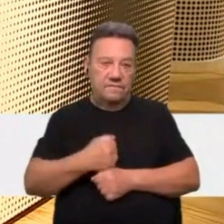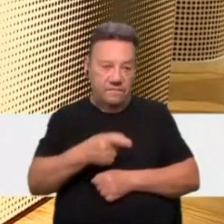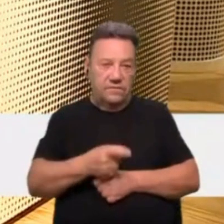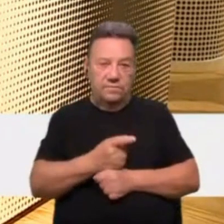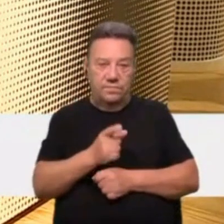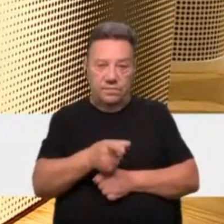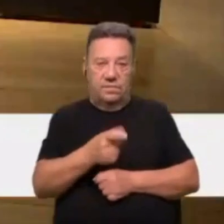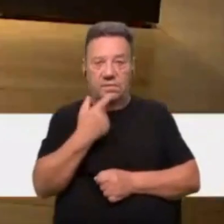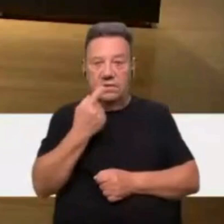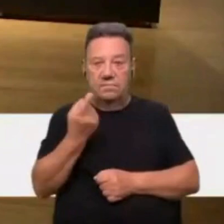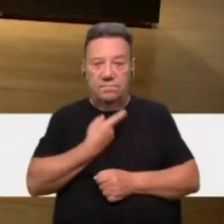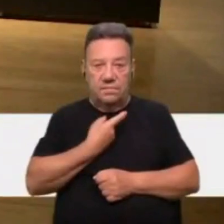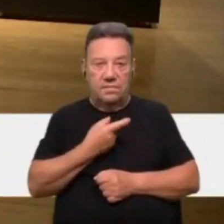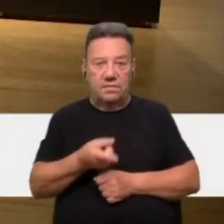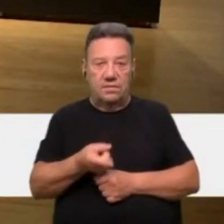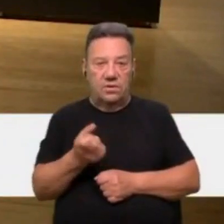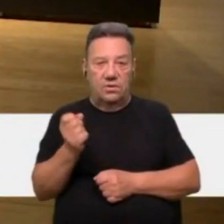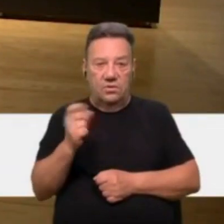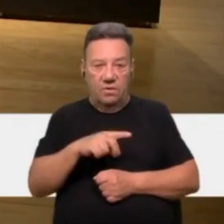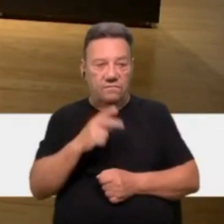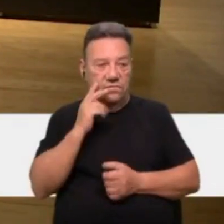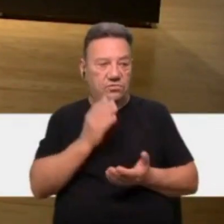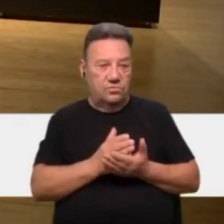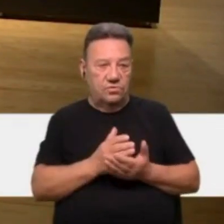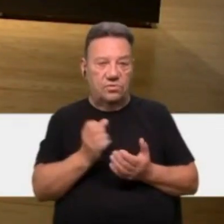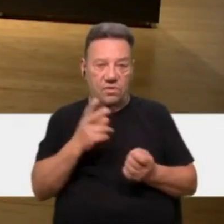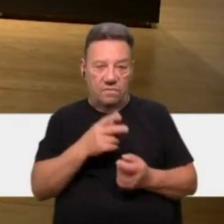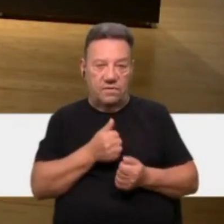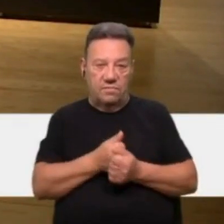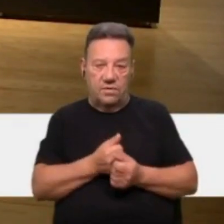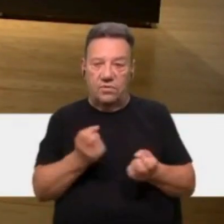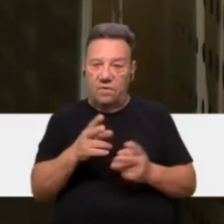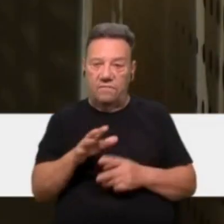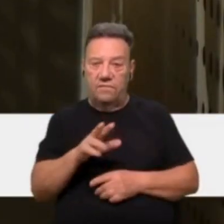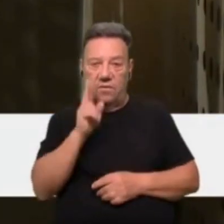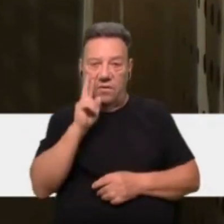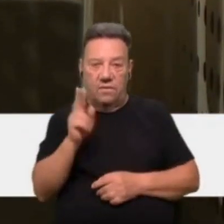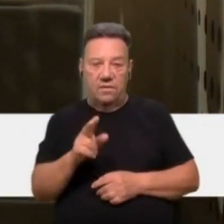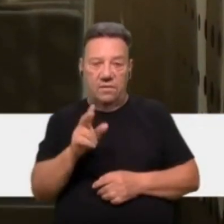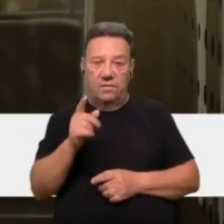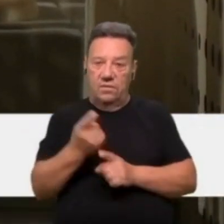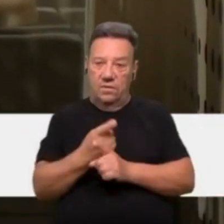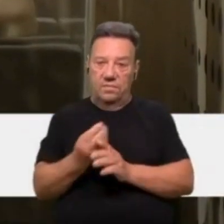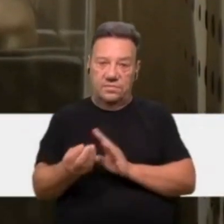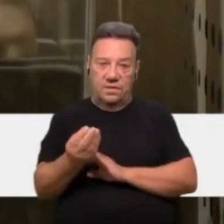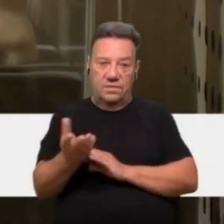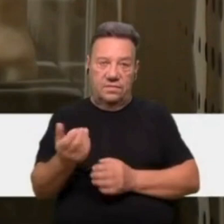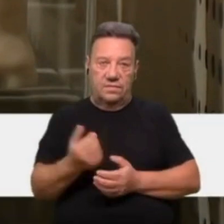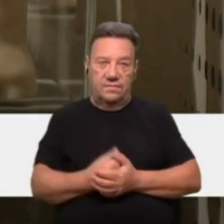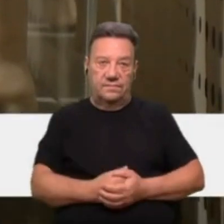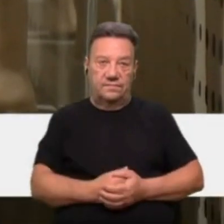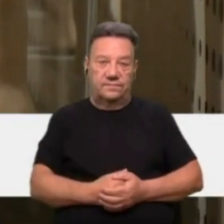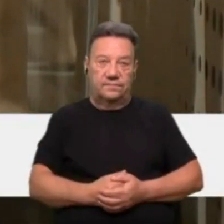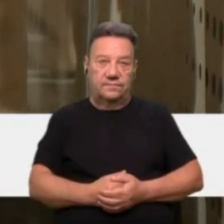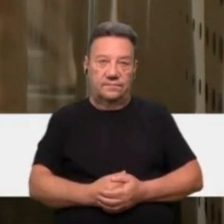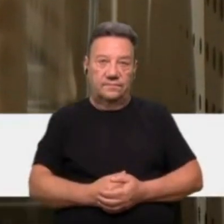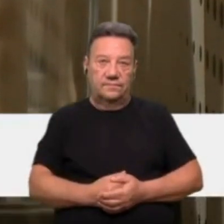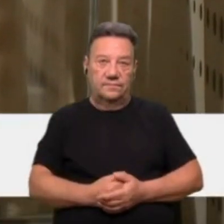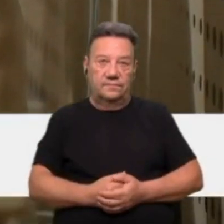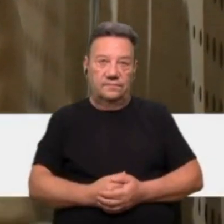porque isto implicou novos estudos, novas abordagens, novas formas de olhar para os objetos.